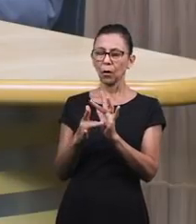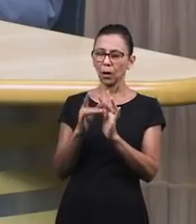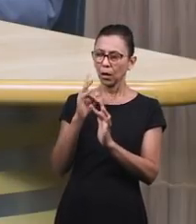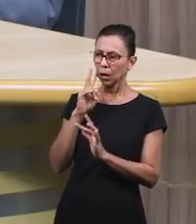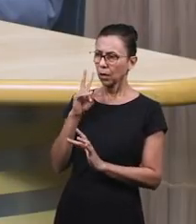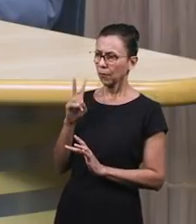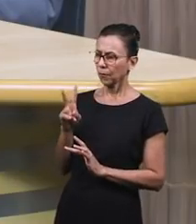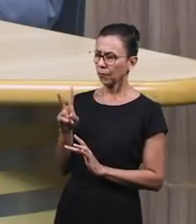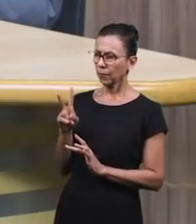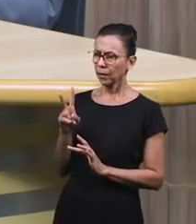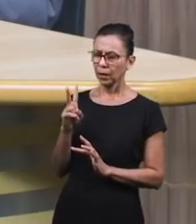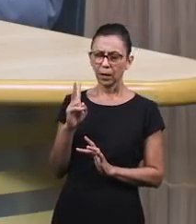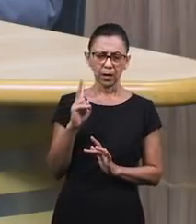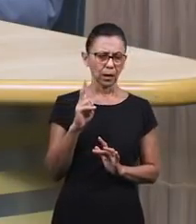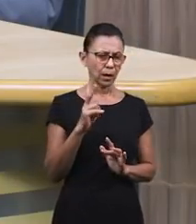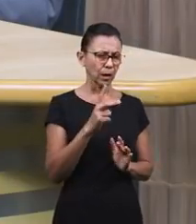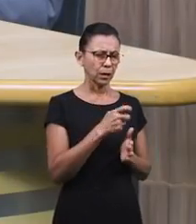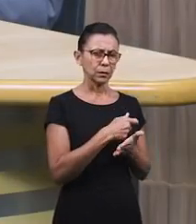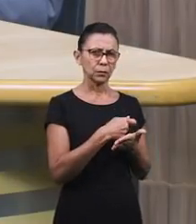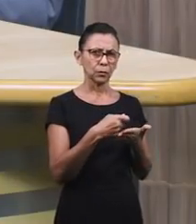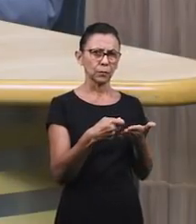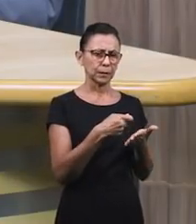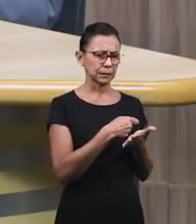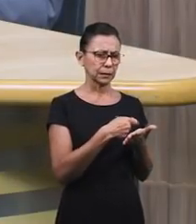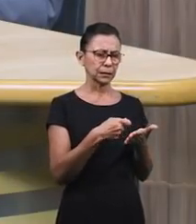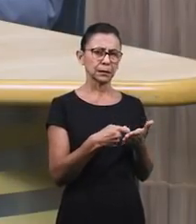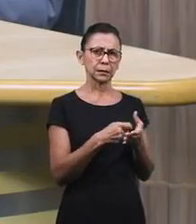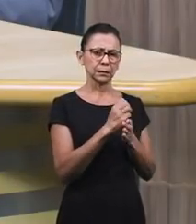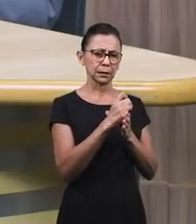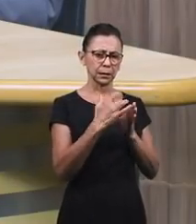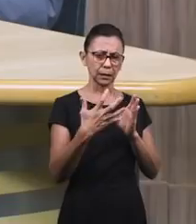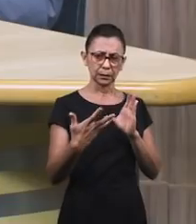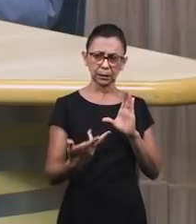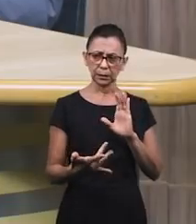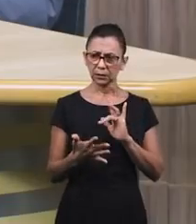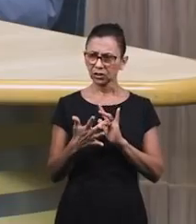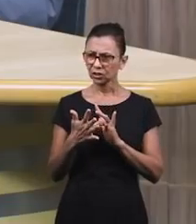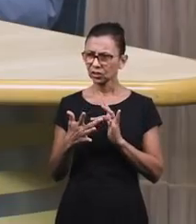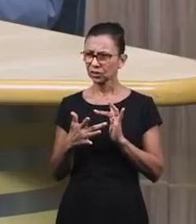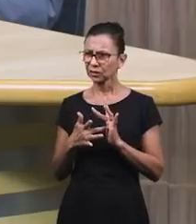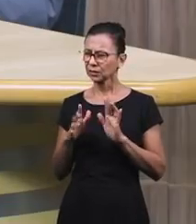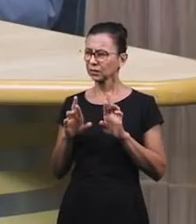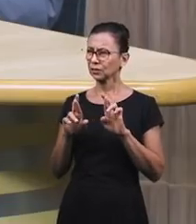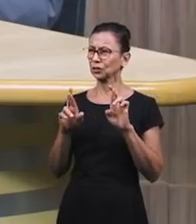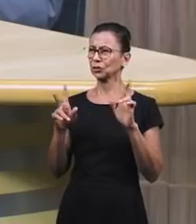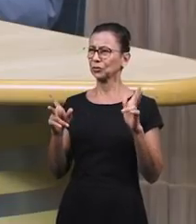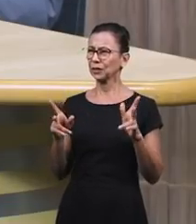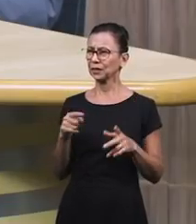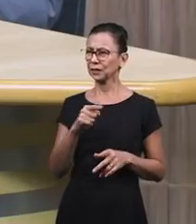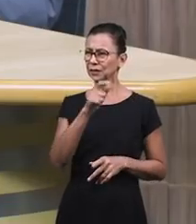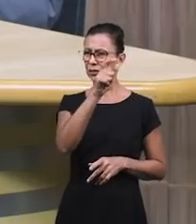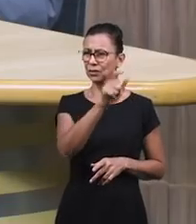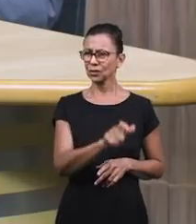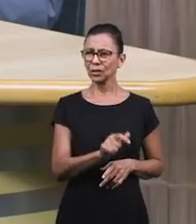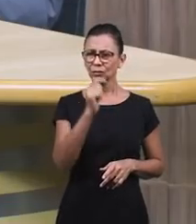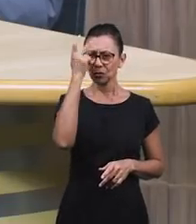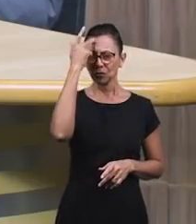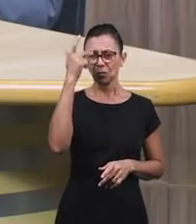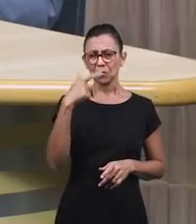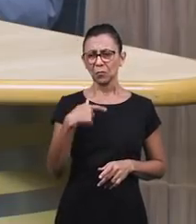descrever um Jesus que, aos seus olhos, era muito diferente daquele Jesus que ele via, aquele homem simples,